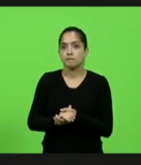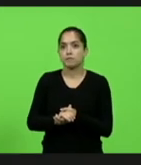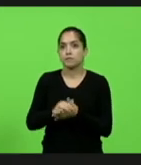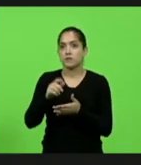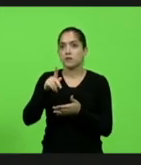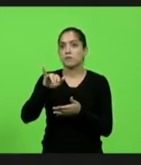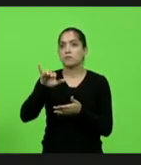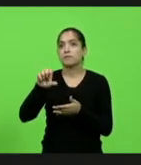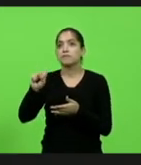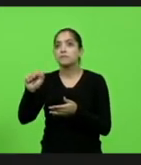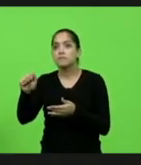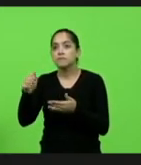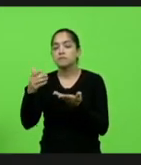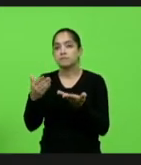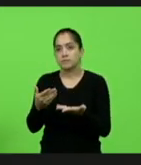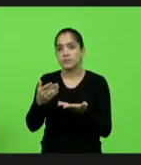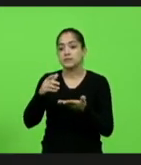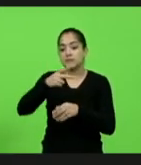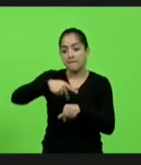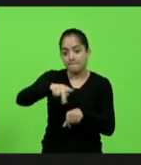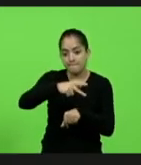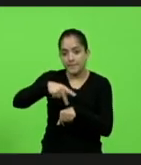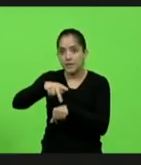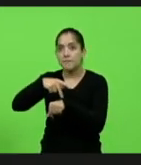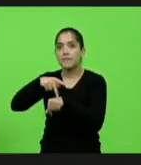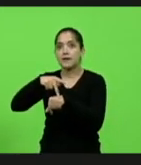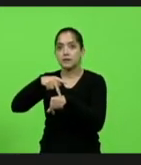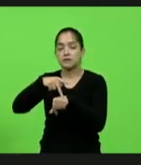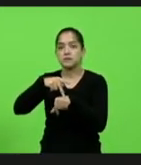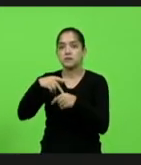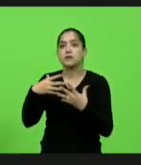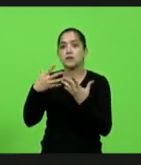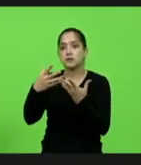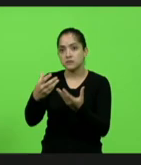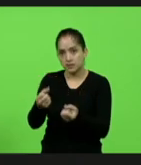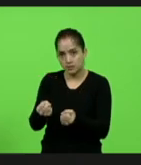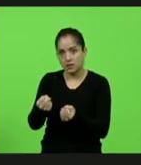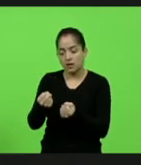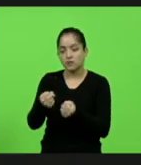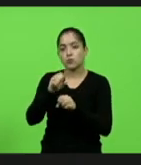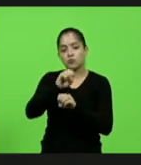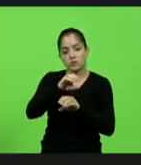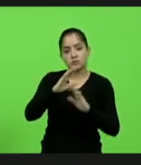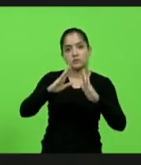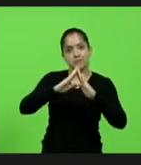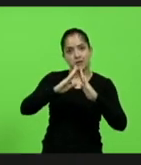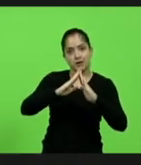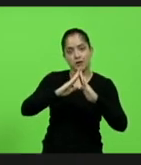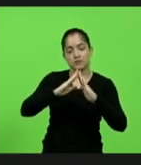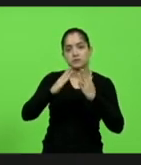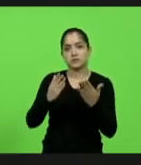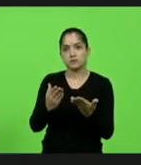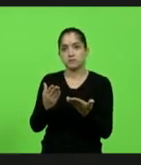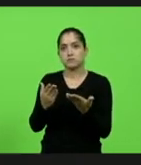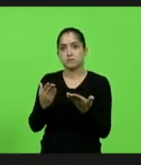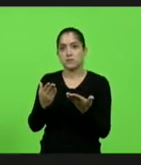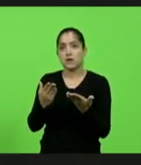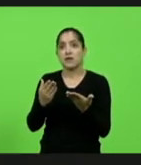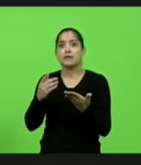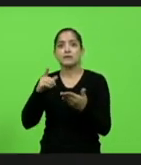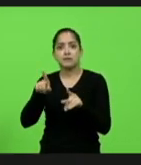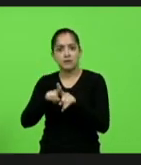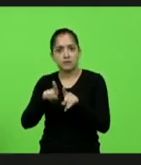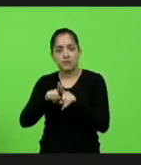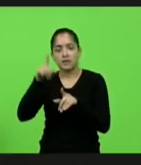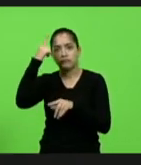citados, a prevalência de países que admitem o ensino domiciliar. Nós temos grandes universidades do mundo,